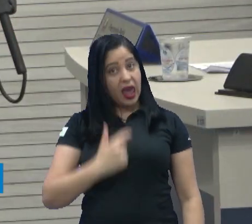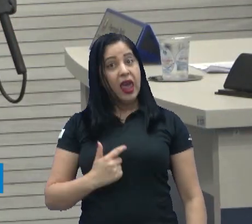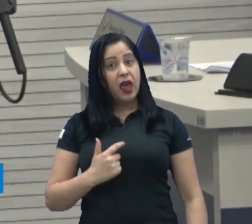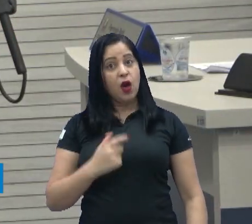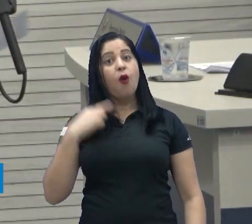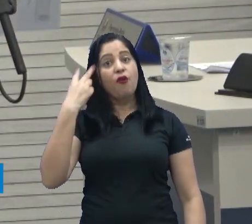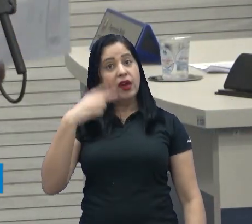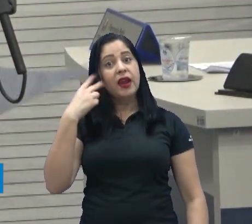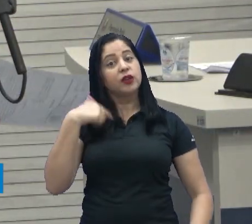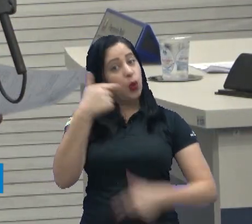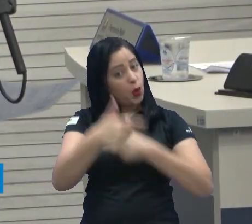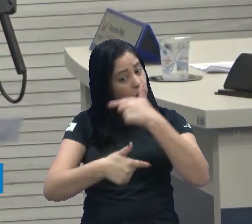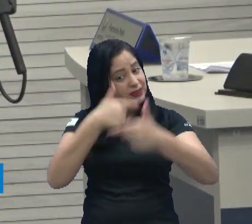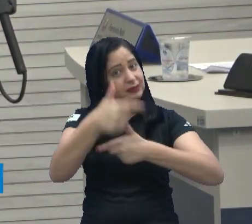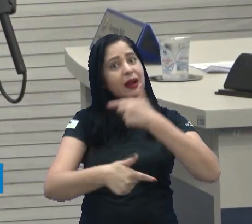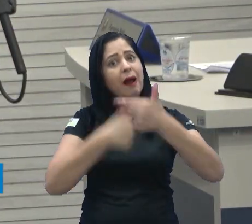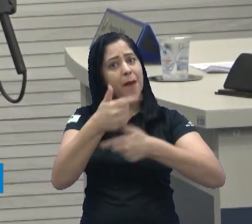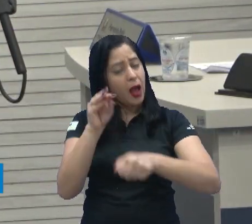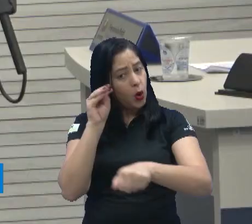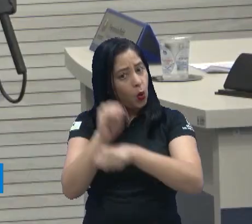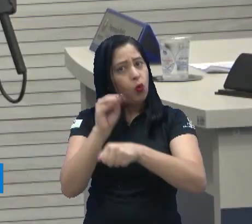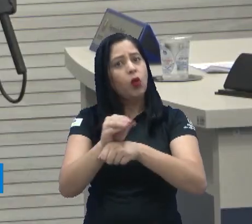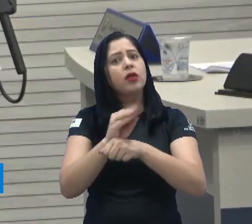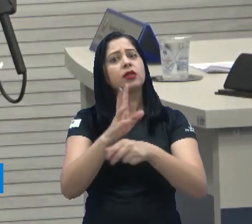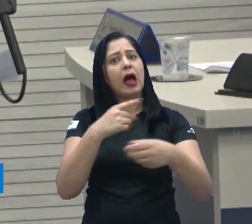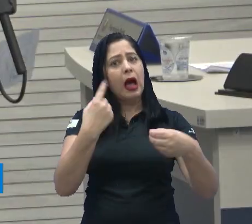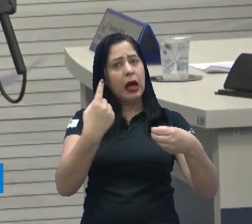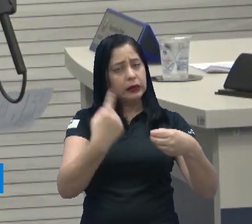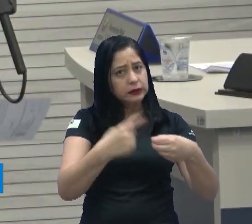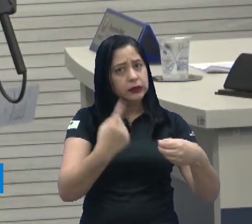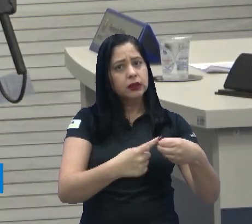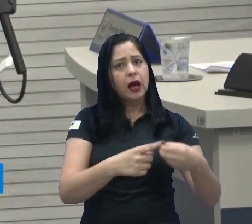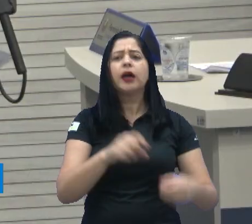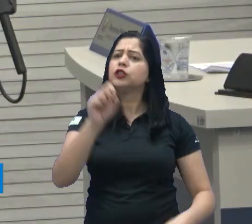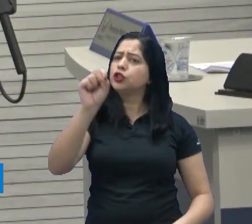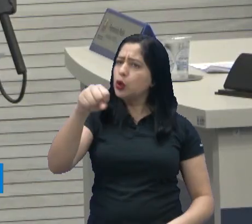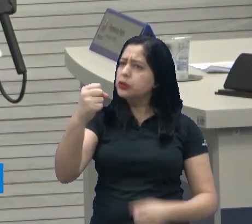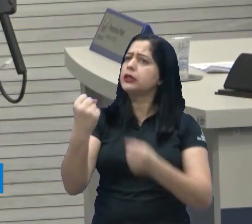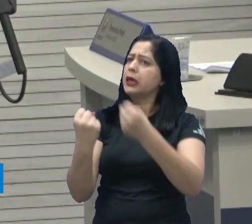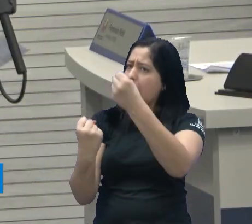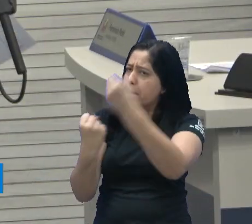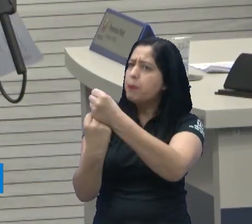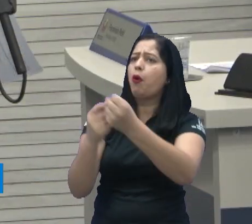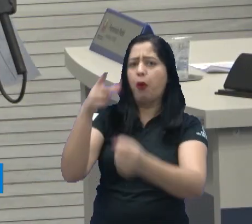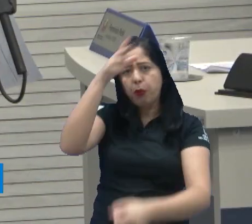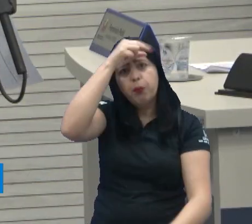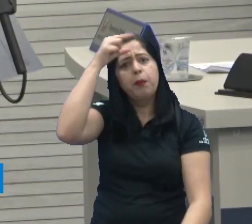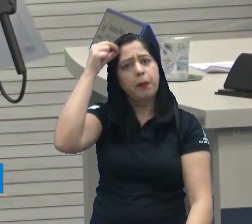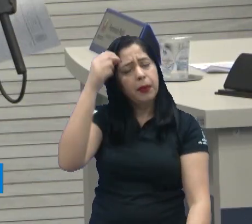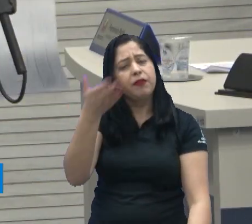da cidade e que faz, sim, né, apoio ao prefeito. Estive com ele hoje de manhã na polícia.